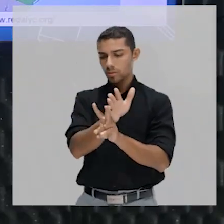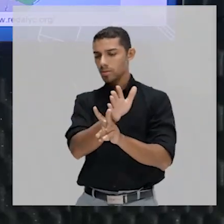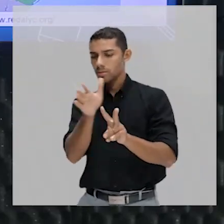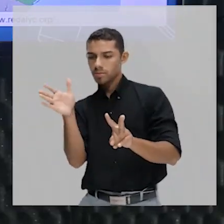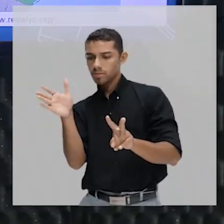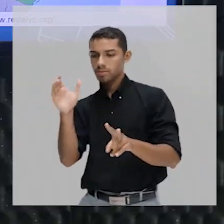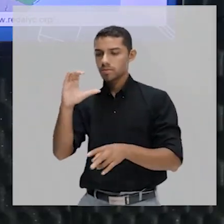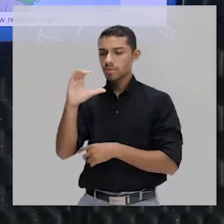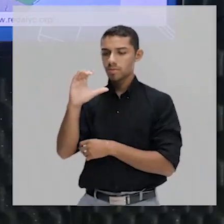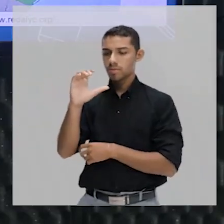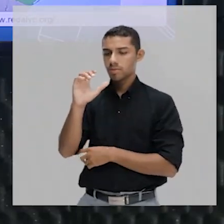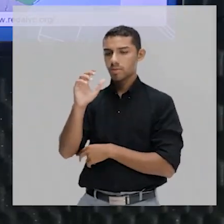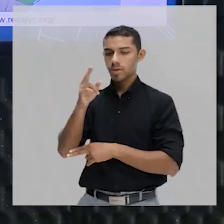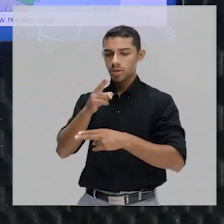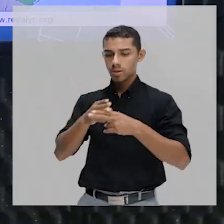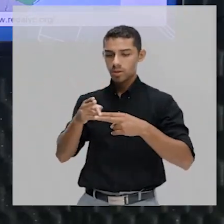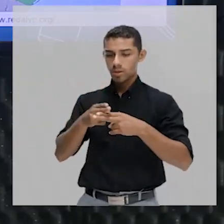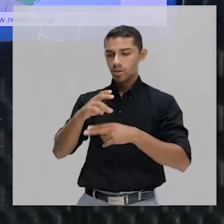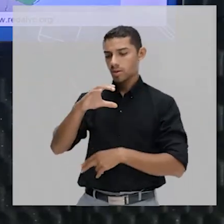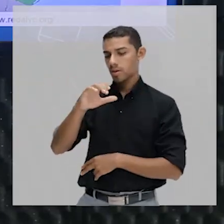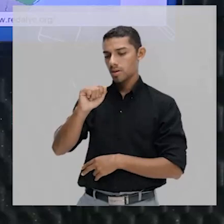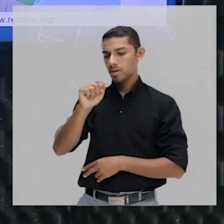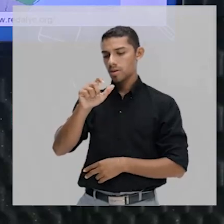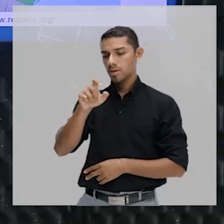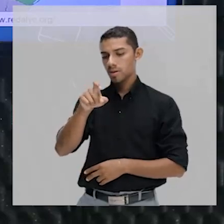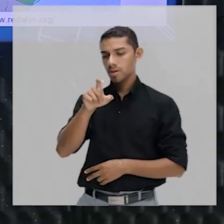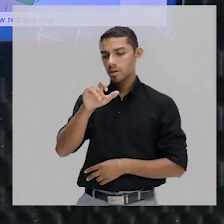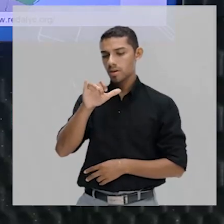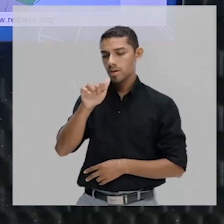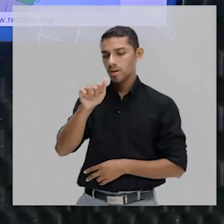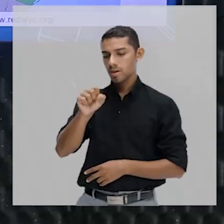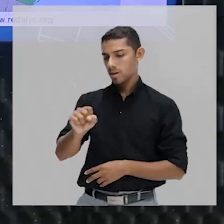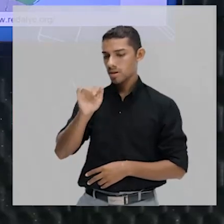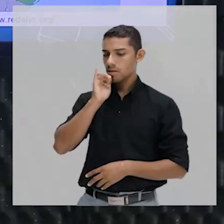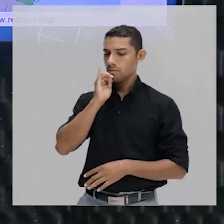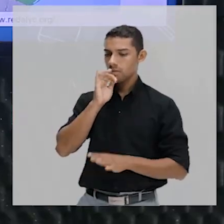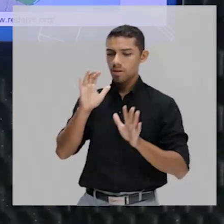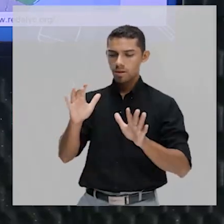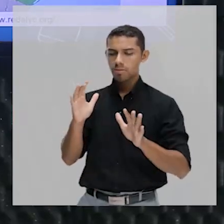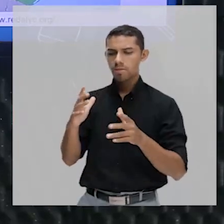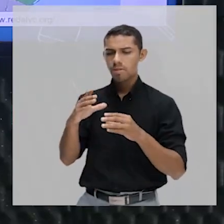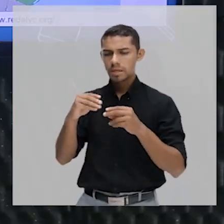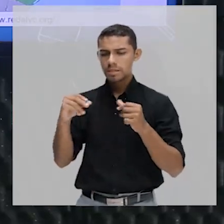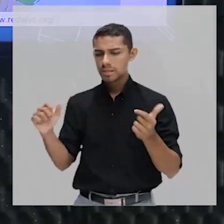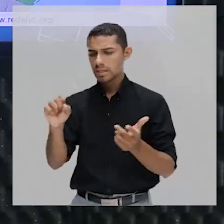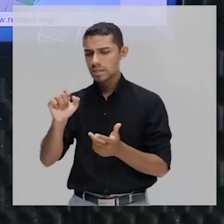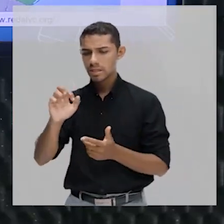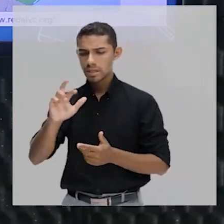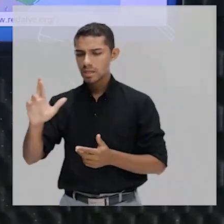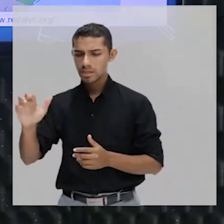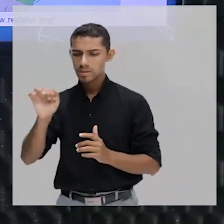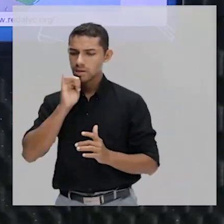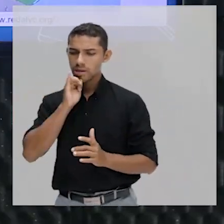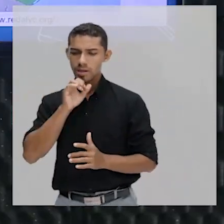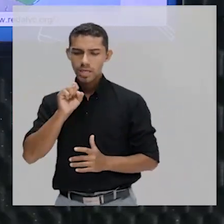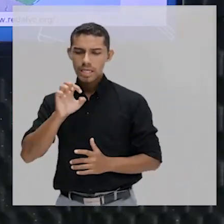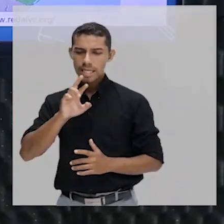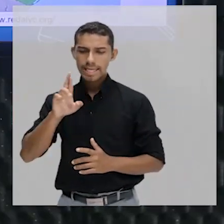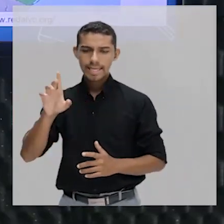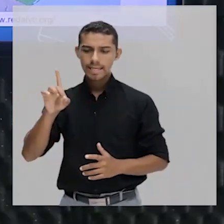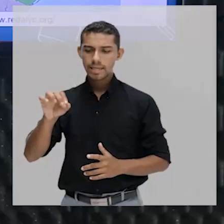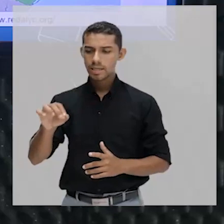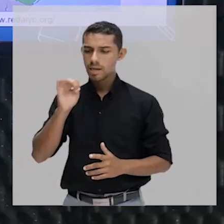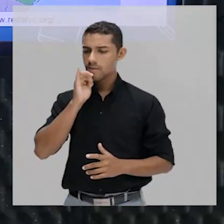de Caxias, eu já percebo que a vegetação já muda, já fica uma vegetação mais seca, por exemplo, típica de Cerrado, e se eu descer ainda mais, típica